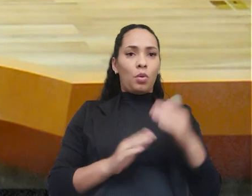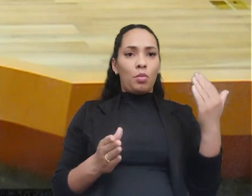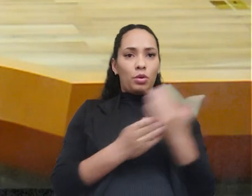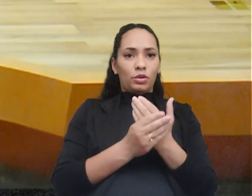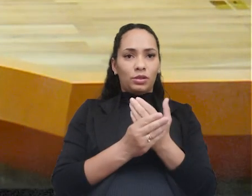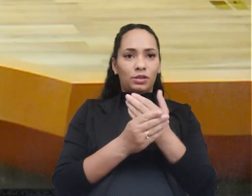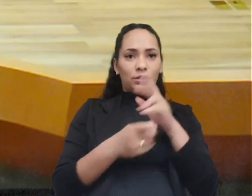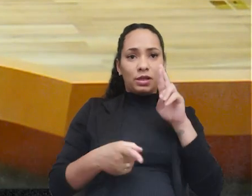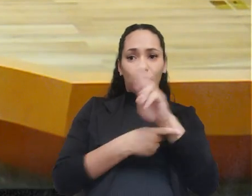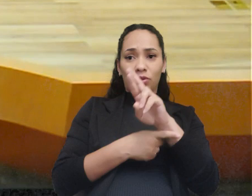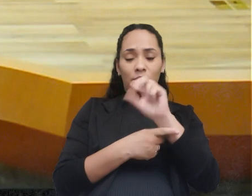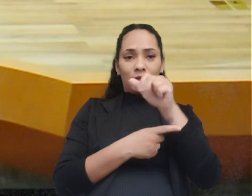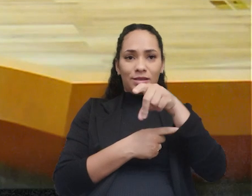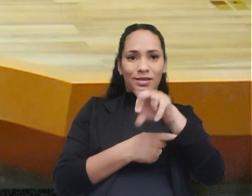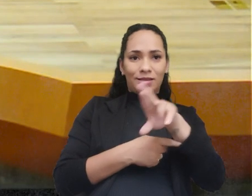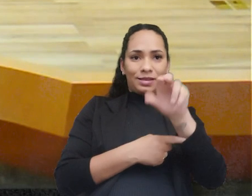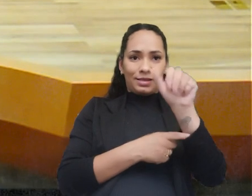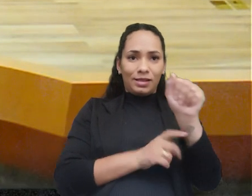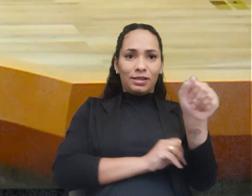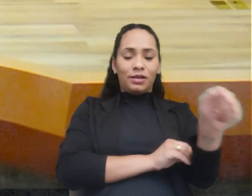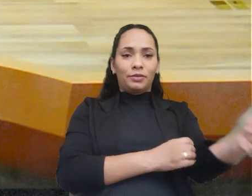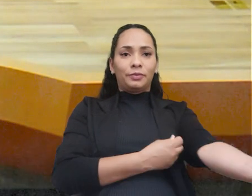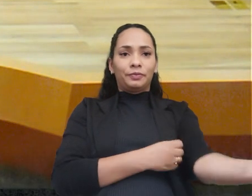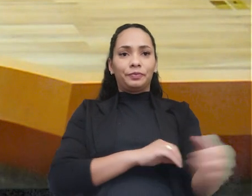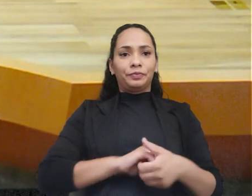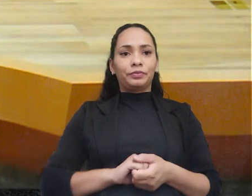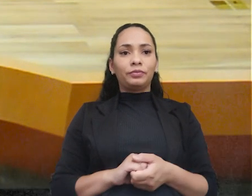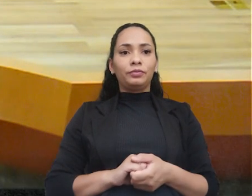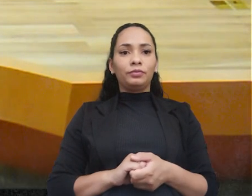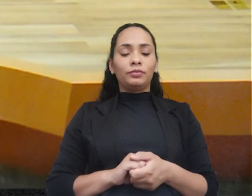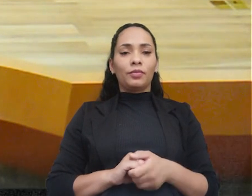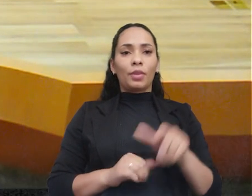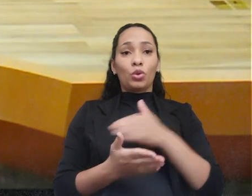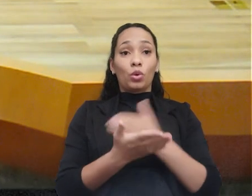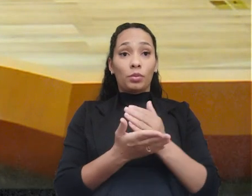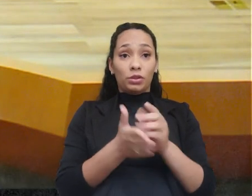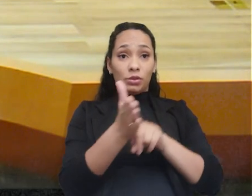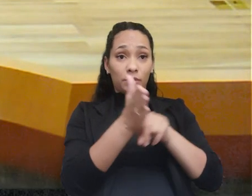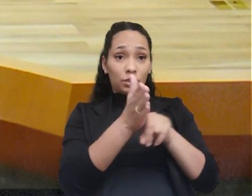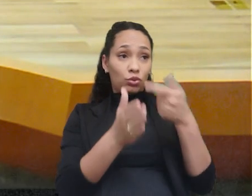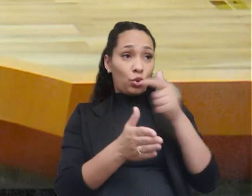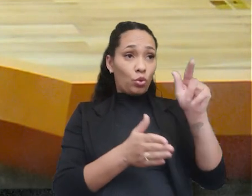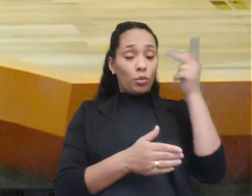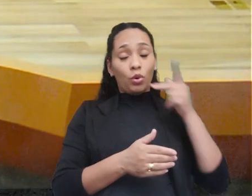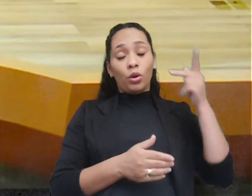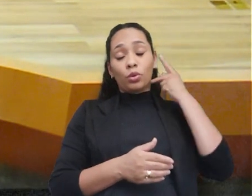Processo da relatoria, doutora Sandra Regina da Silva Ribeiro Tioli. Inicialmente, eu consulto o douto